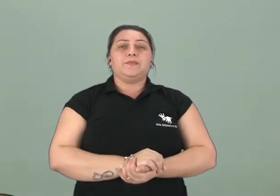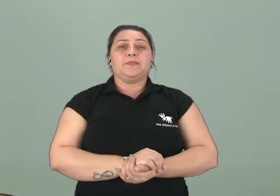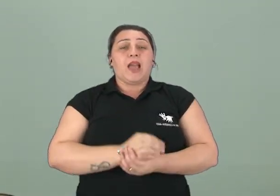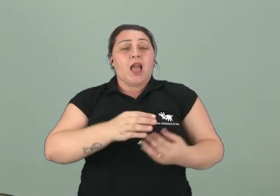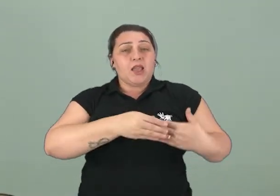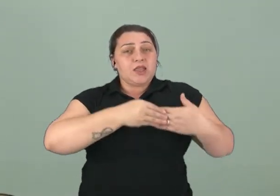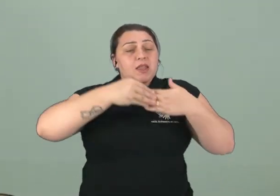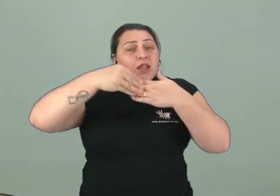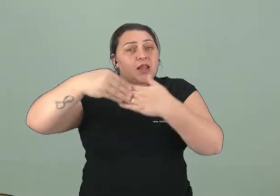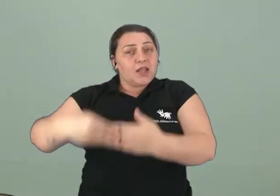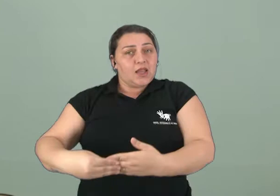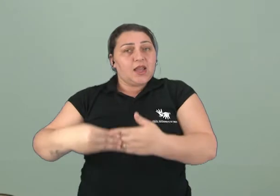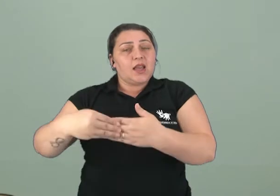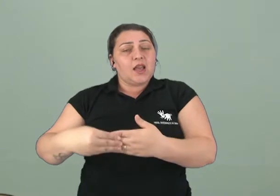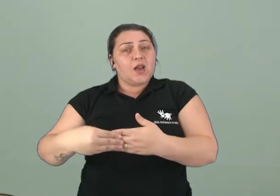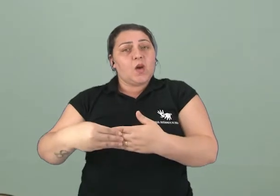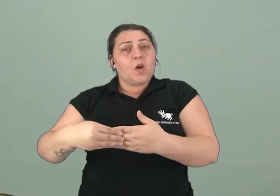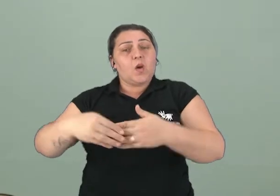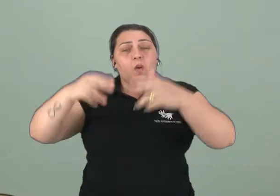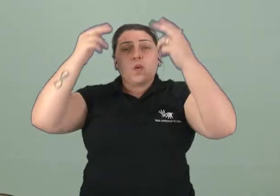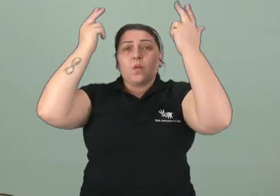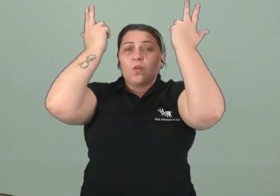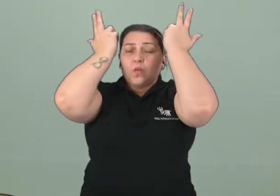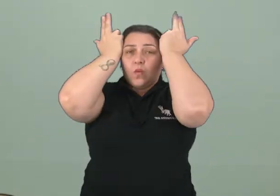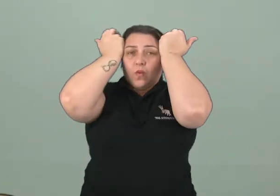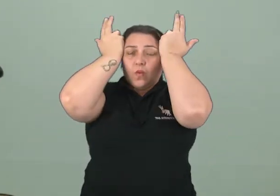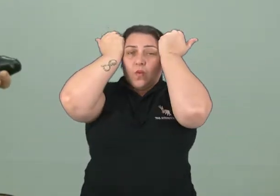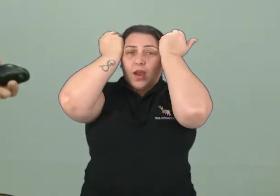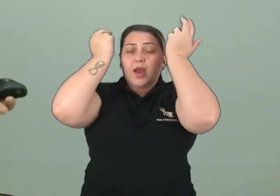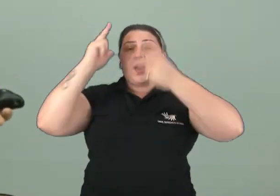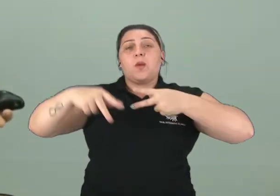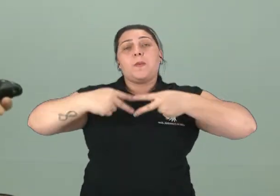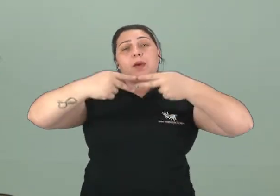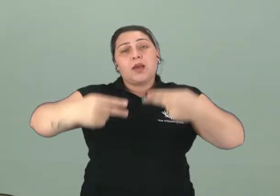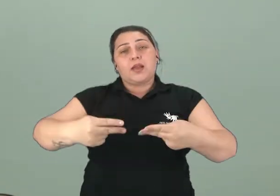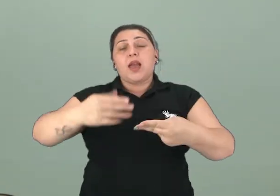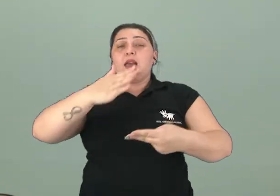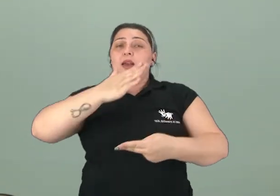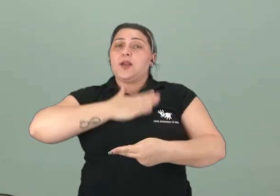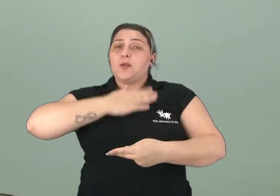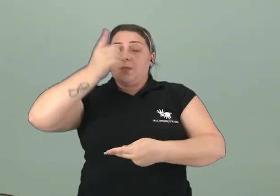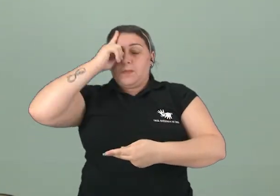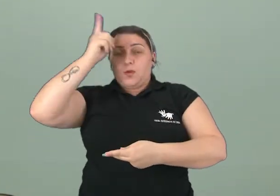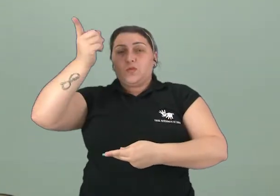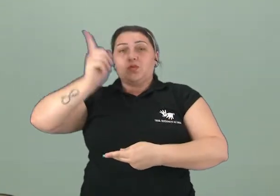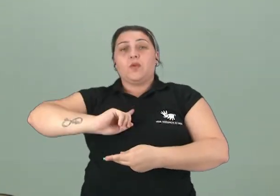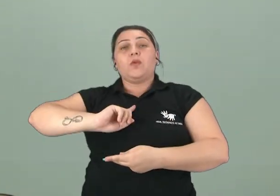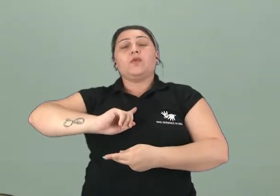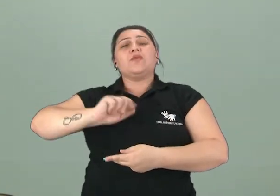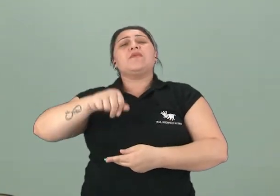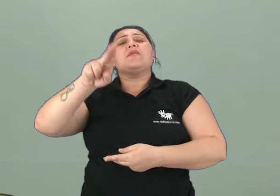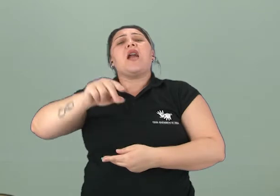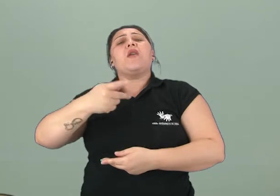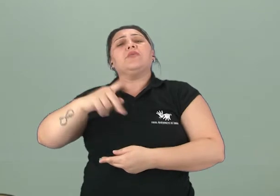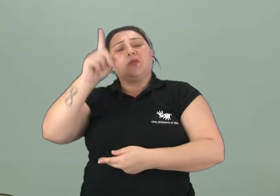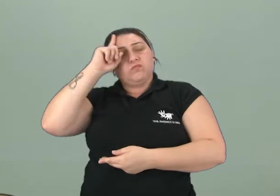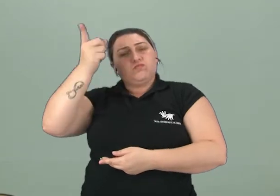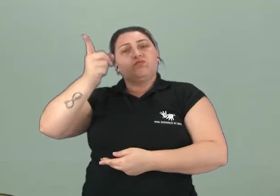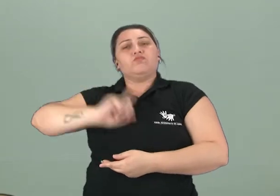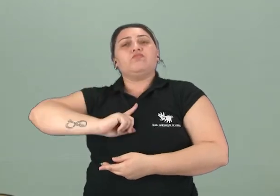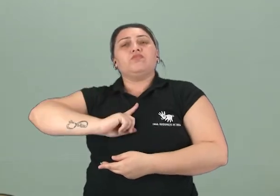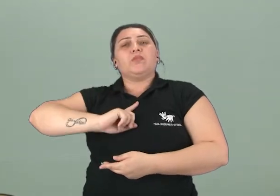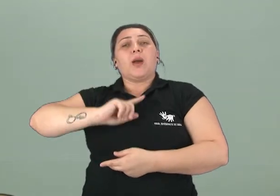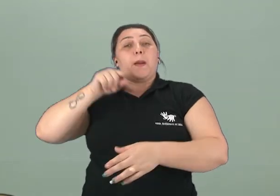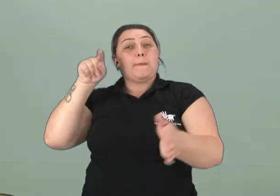trago comigo um tem um coelho um presente no meu amo a vossa majestade e quem é o seu amo